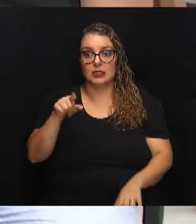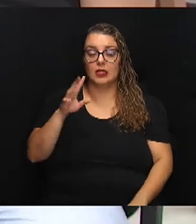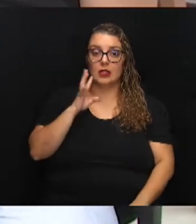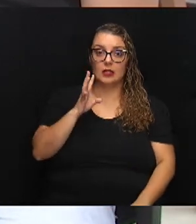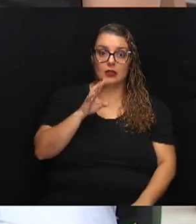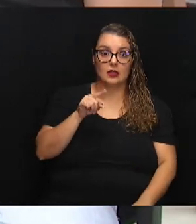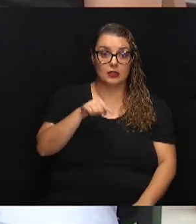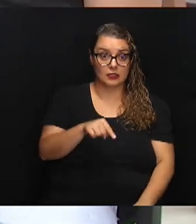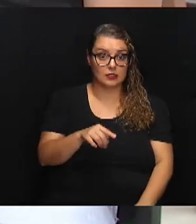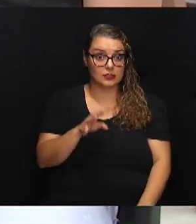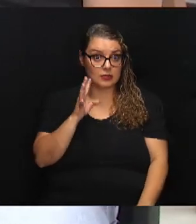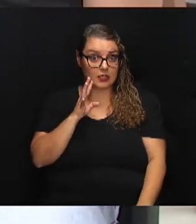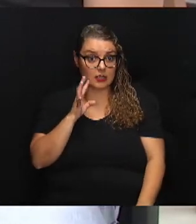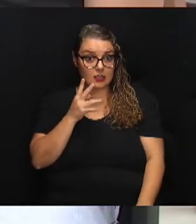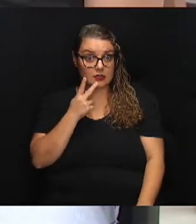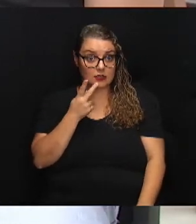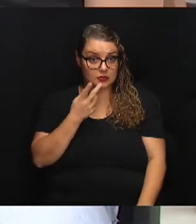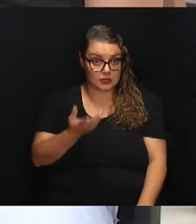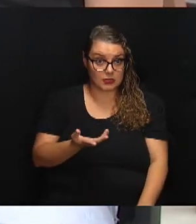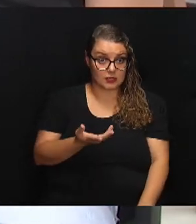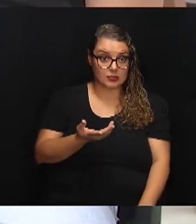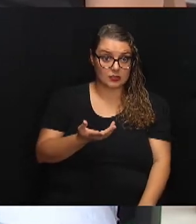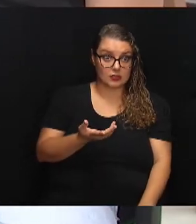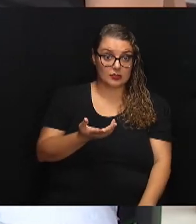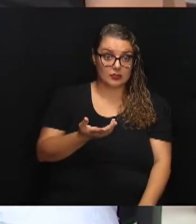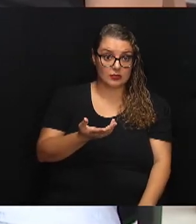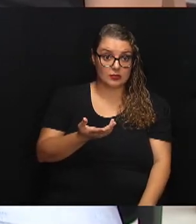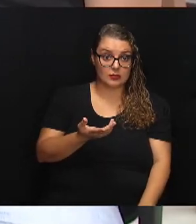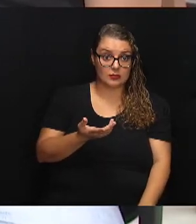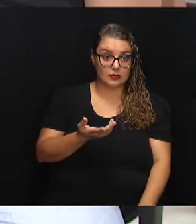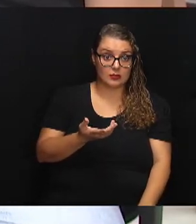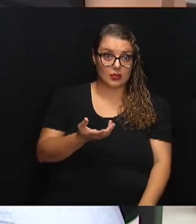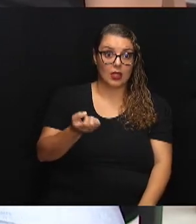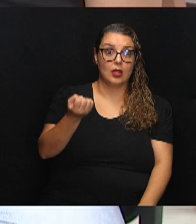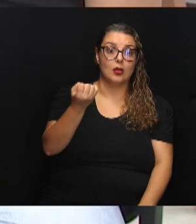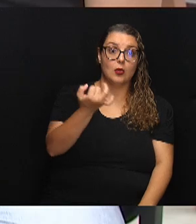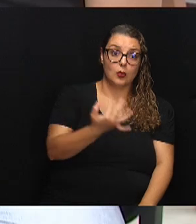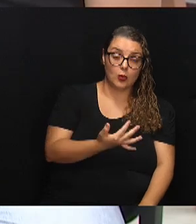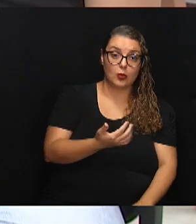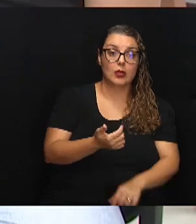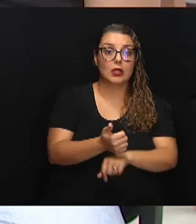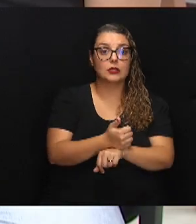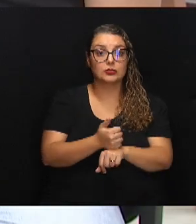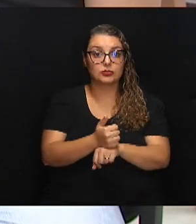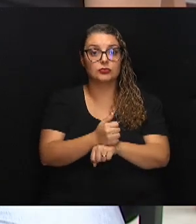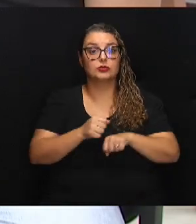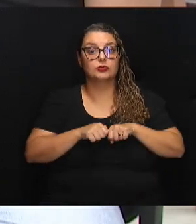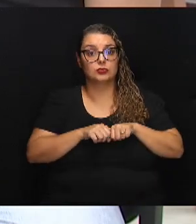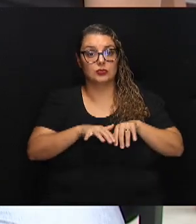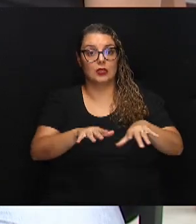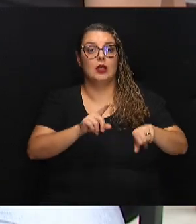questão interessante, né, de falar que assim, o quanto essa profissão abrange outras áreas de trabalho.